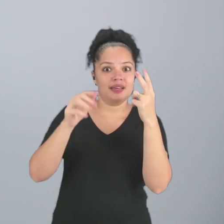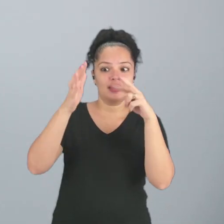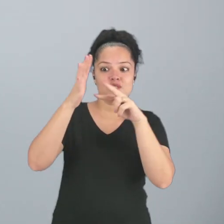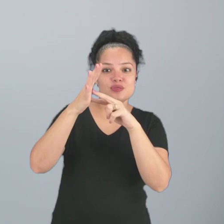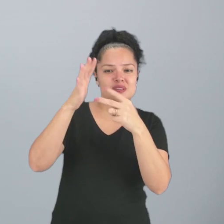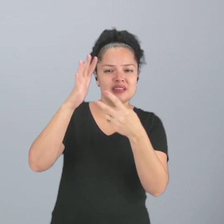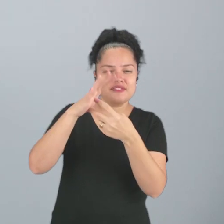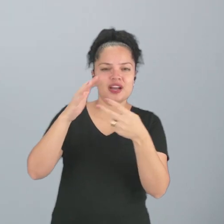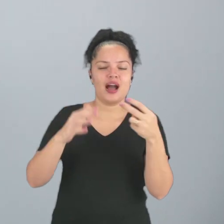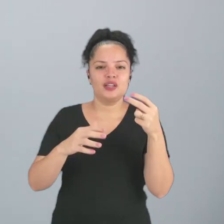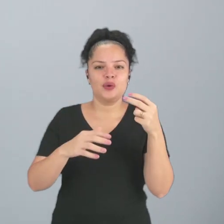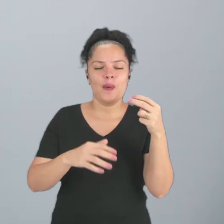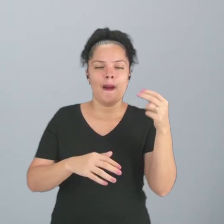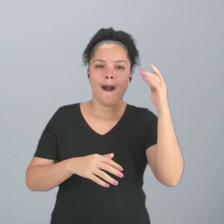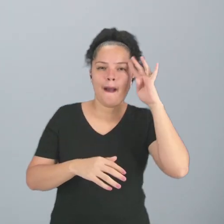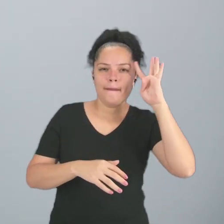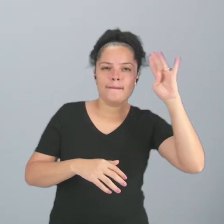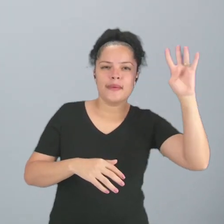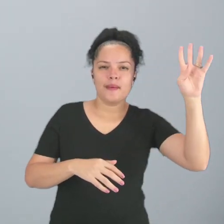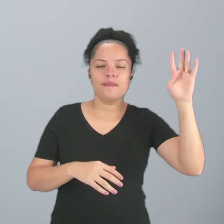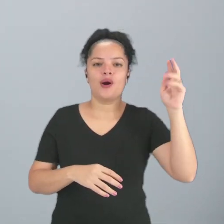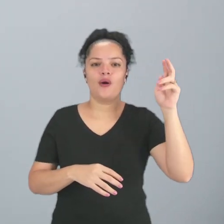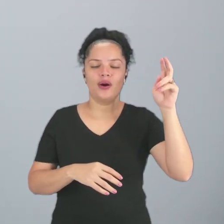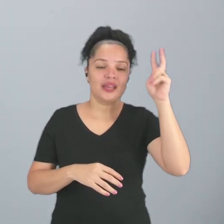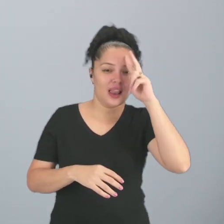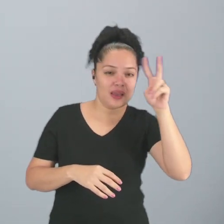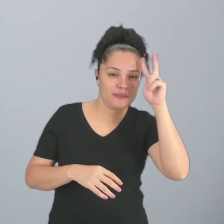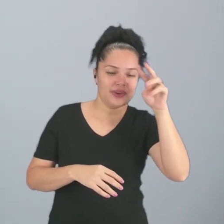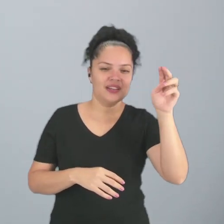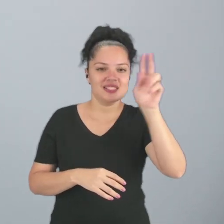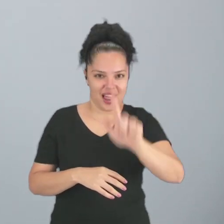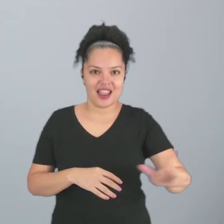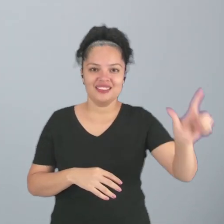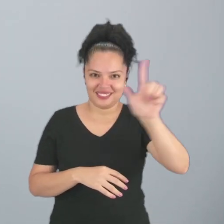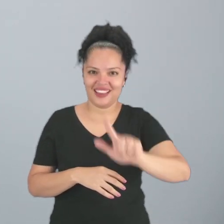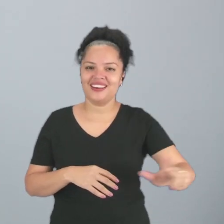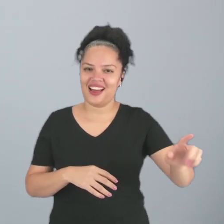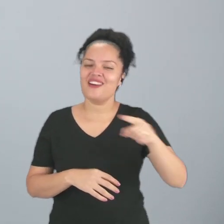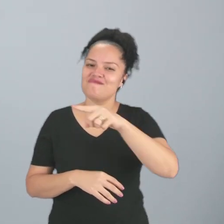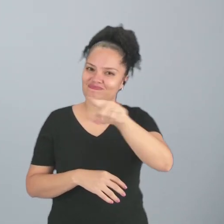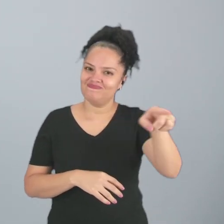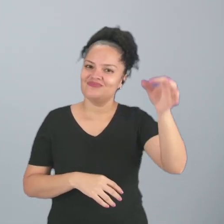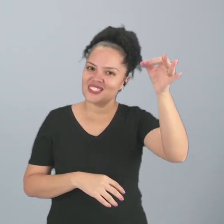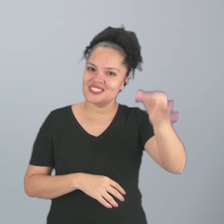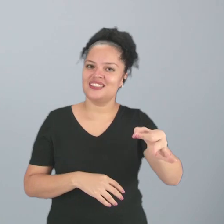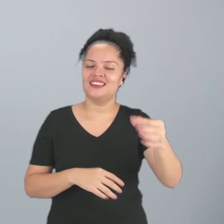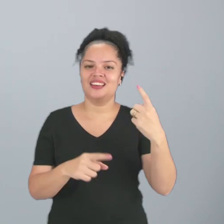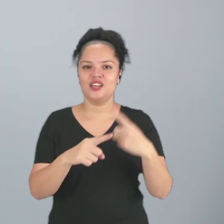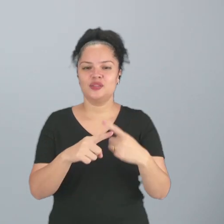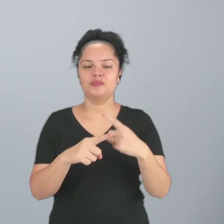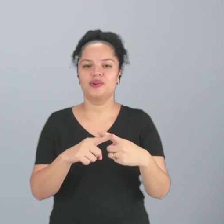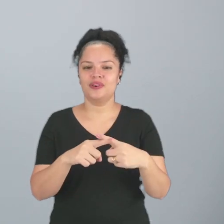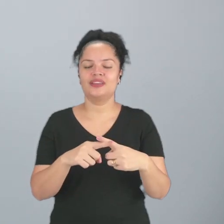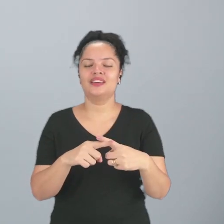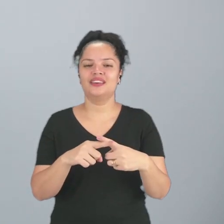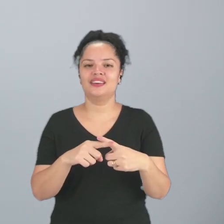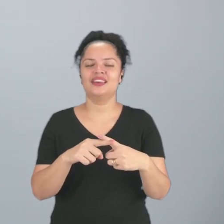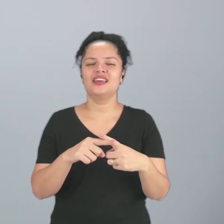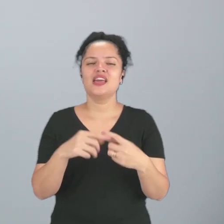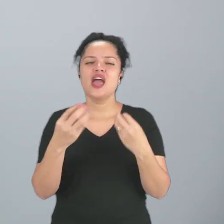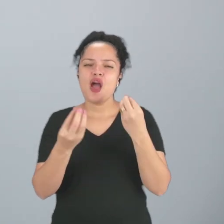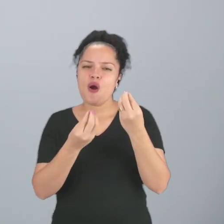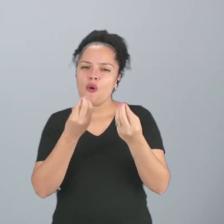memória literária. Se vocês pensaram que era memória literária, vocês acertaram, porque é um recorte de algo